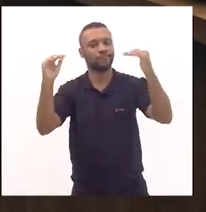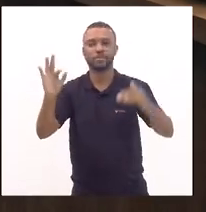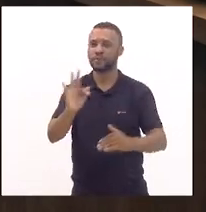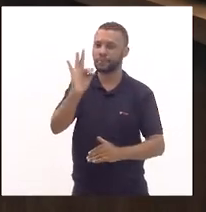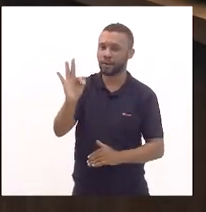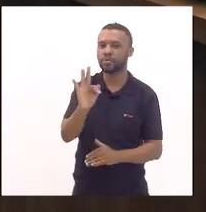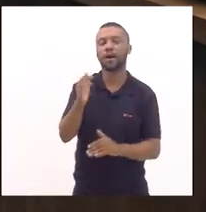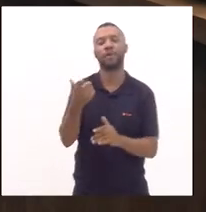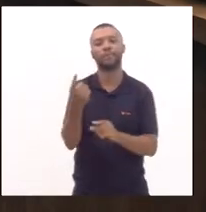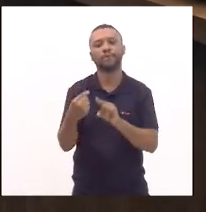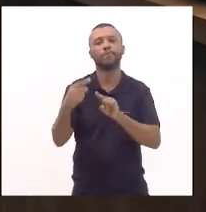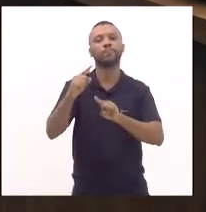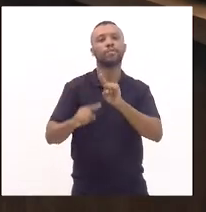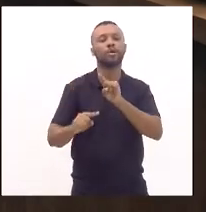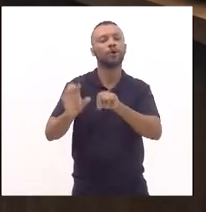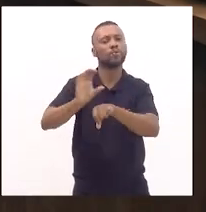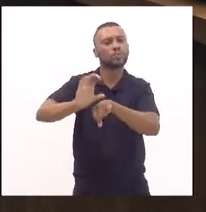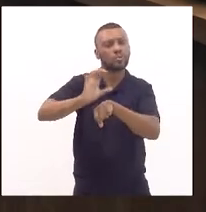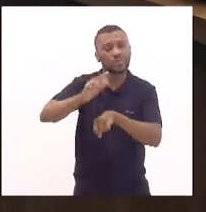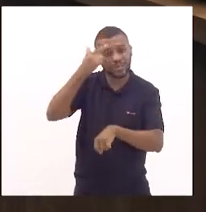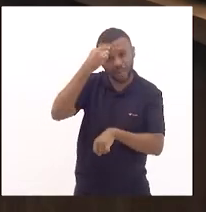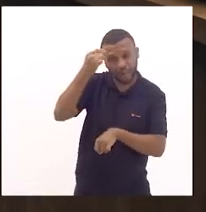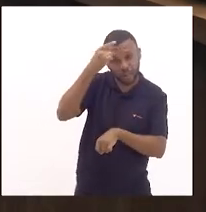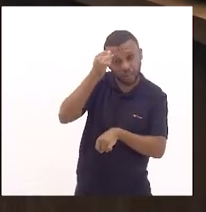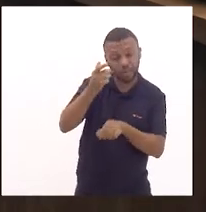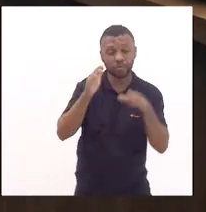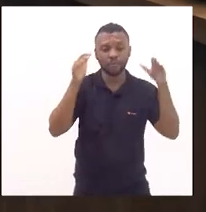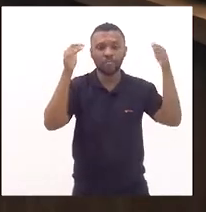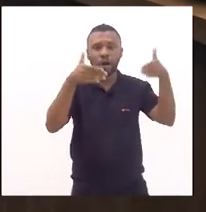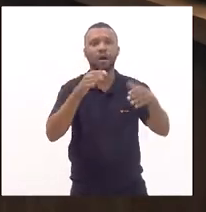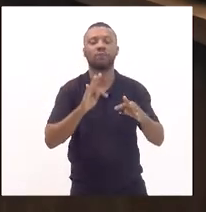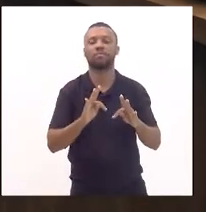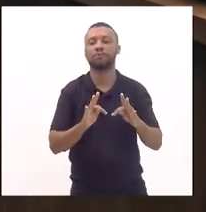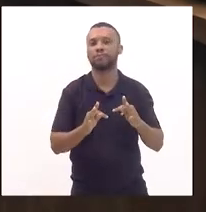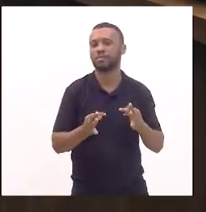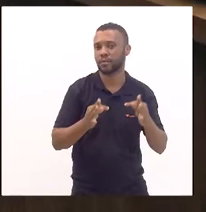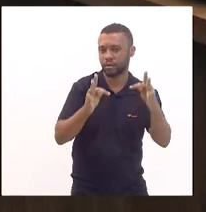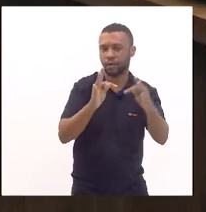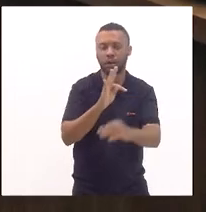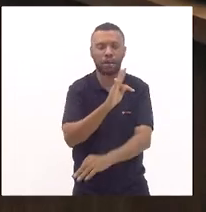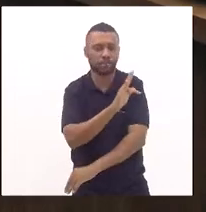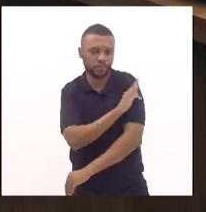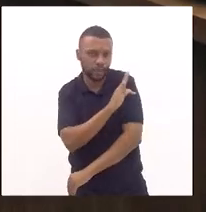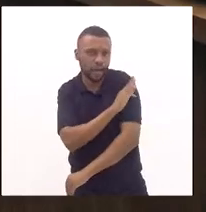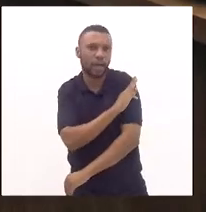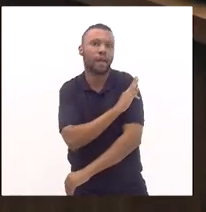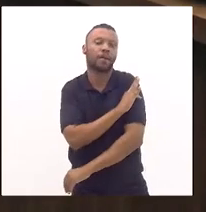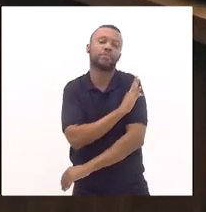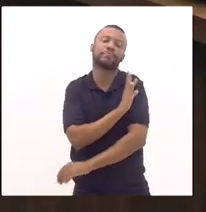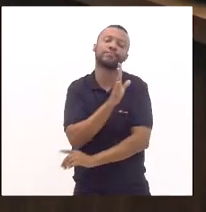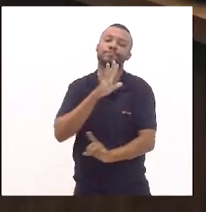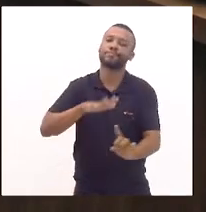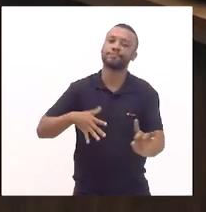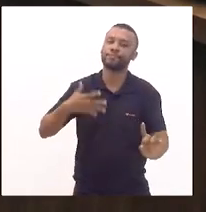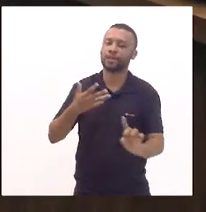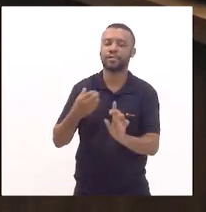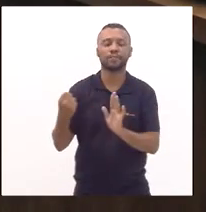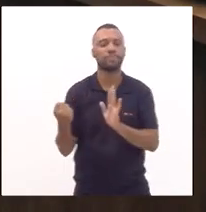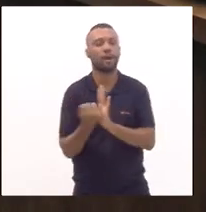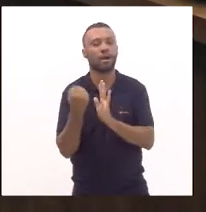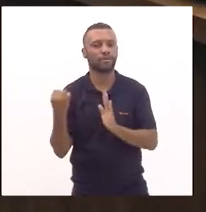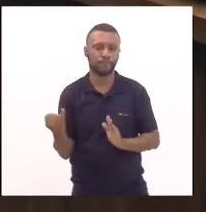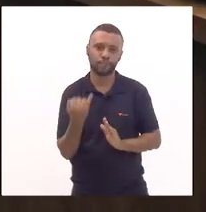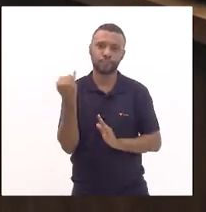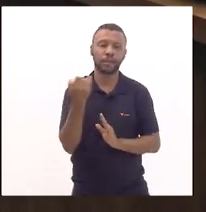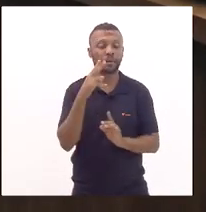cursos superiores de caráter tecnológico. Então, eu considero que foi uma homenagem muito marcante,